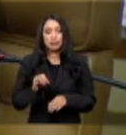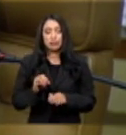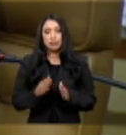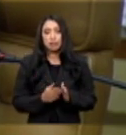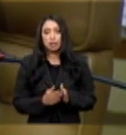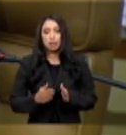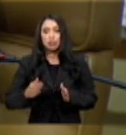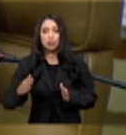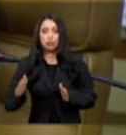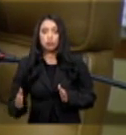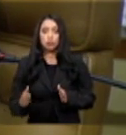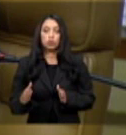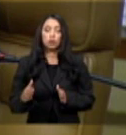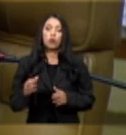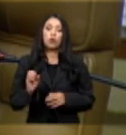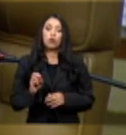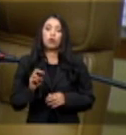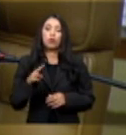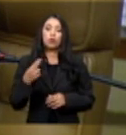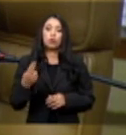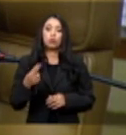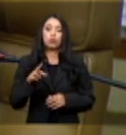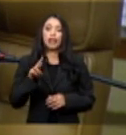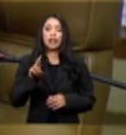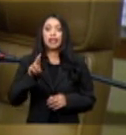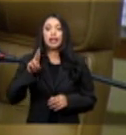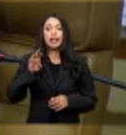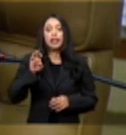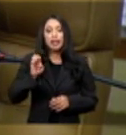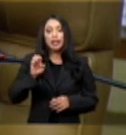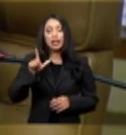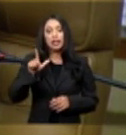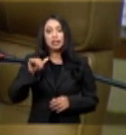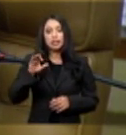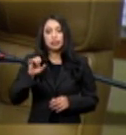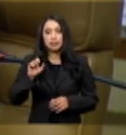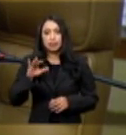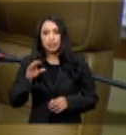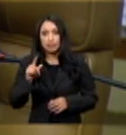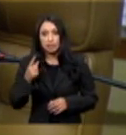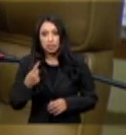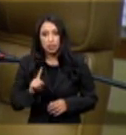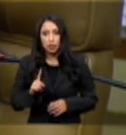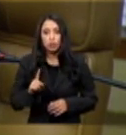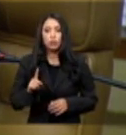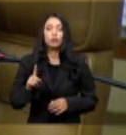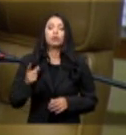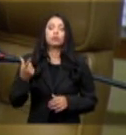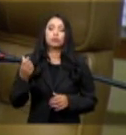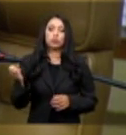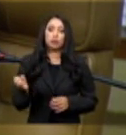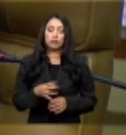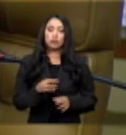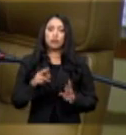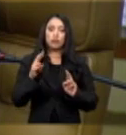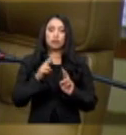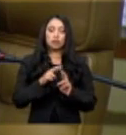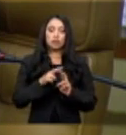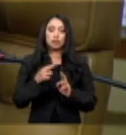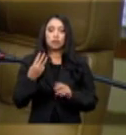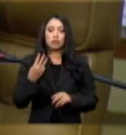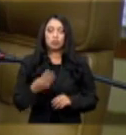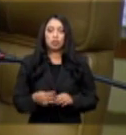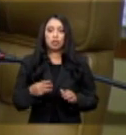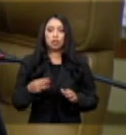a relicitação, que é definida para os fins dessa Lei 3.448, no inciso 3 do parágrafo do artigo